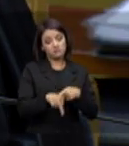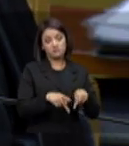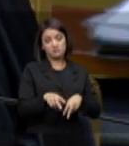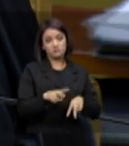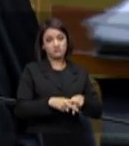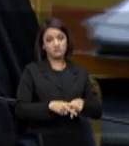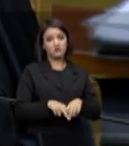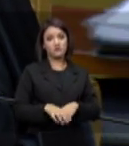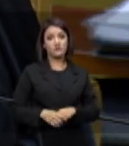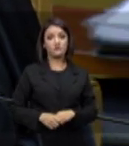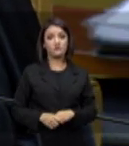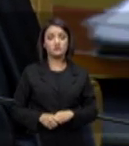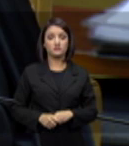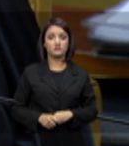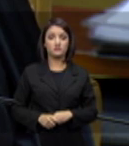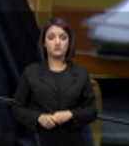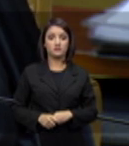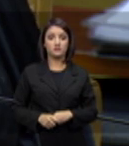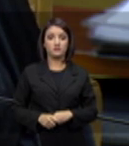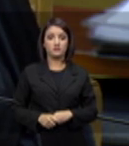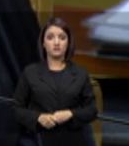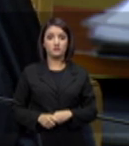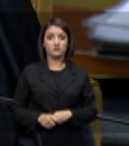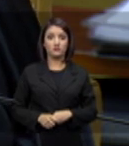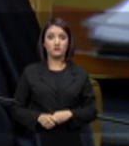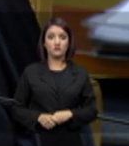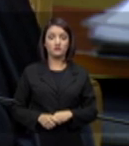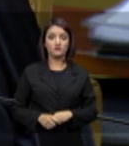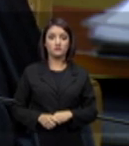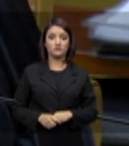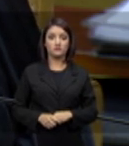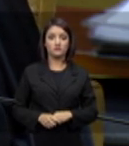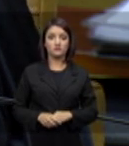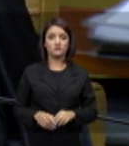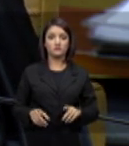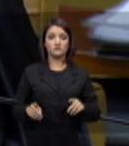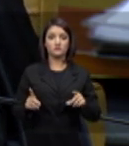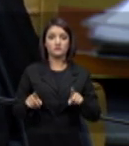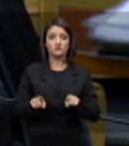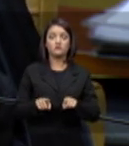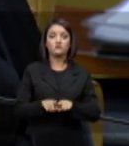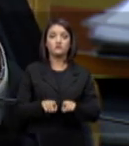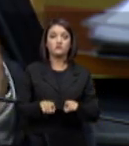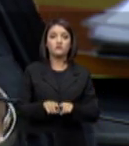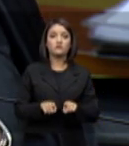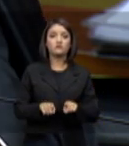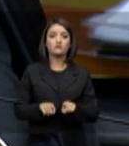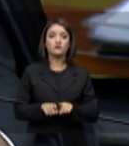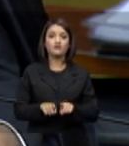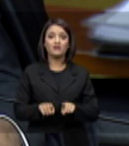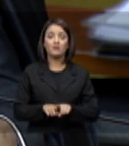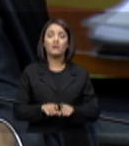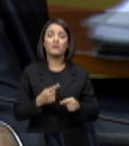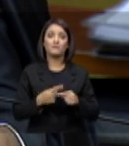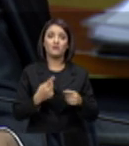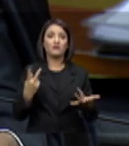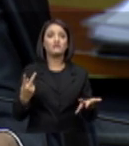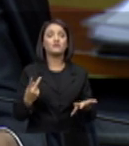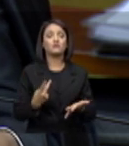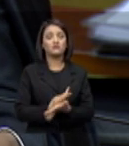questões foram discutidas as más condições dos presídios as más condições sanitárias nos presídios e